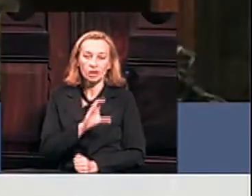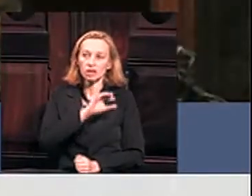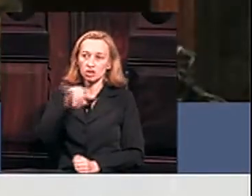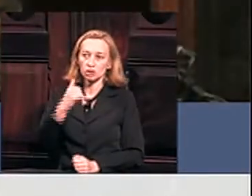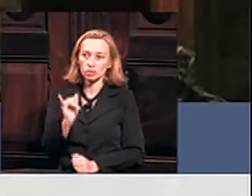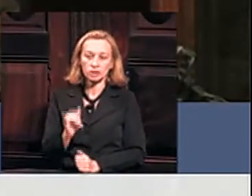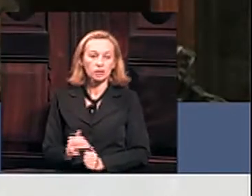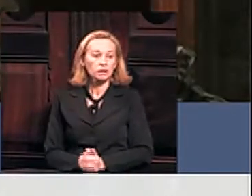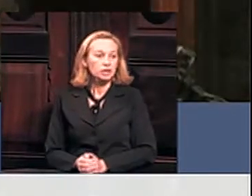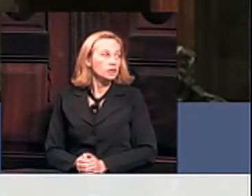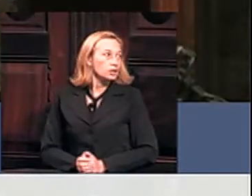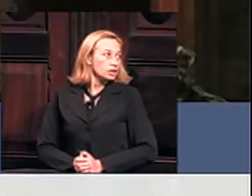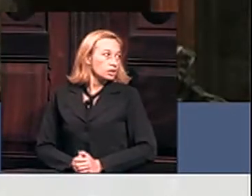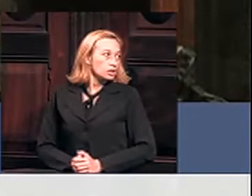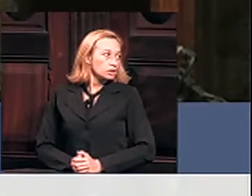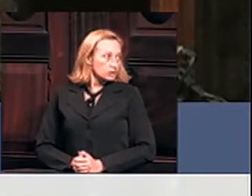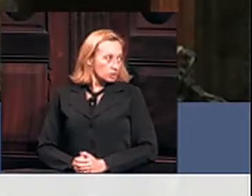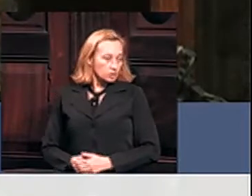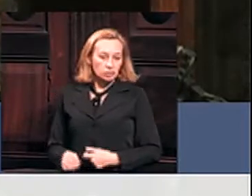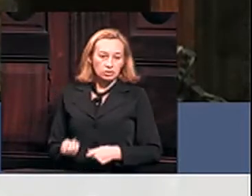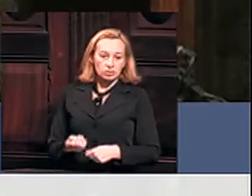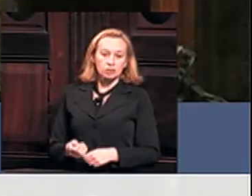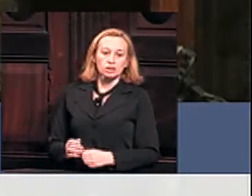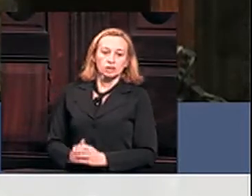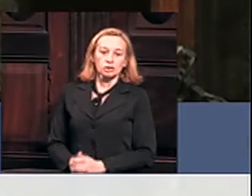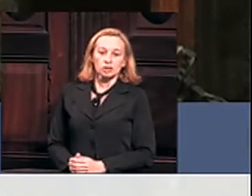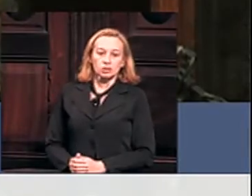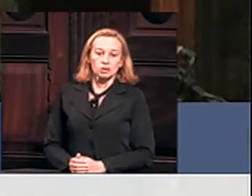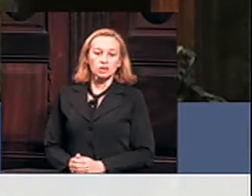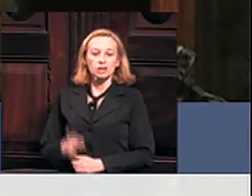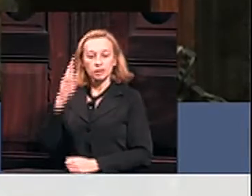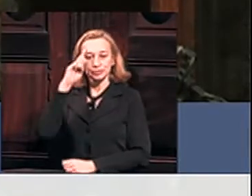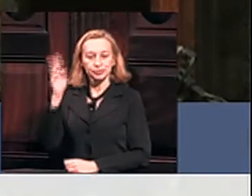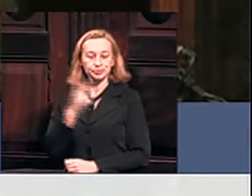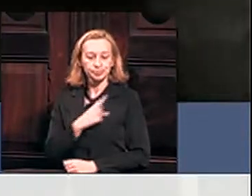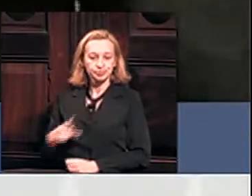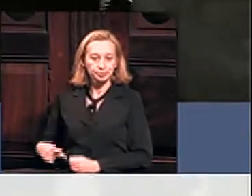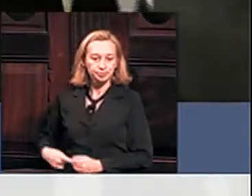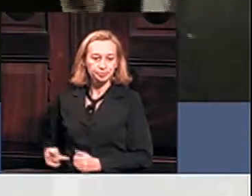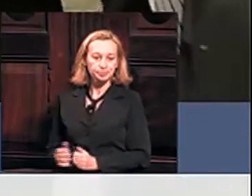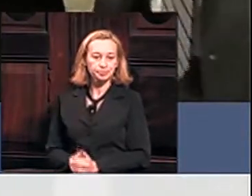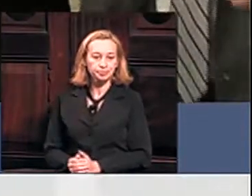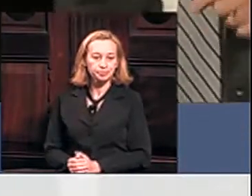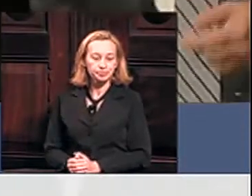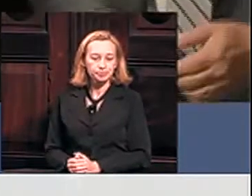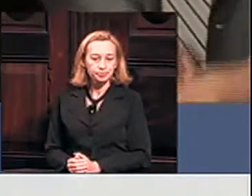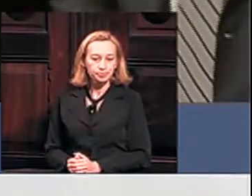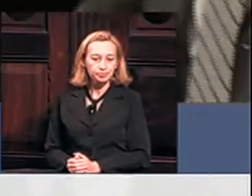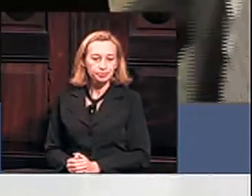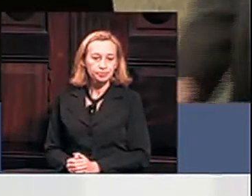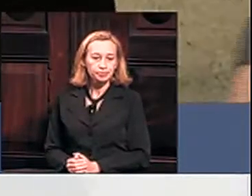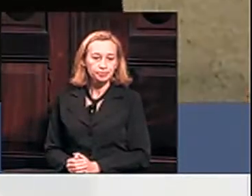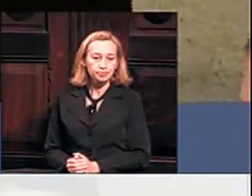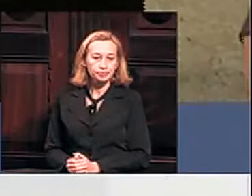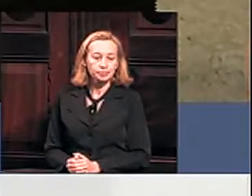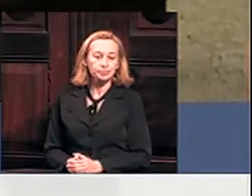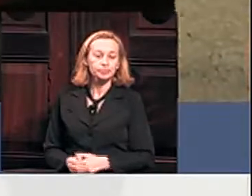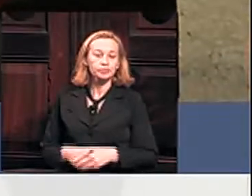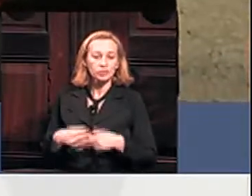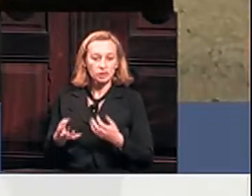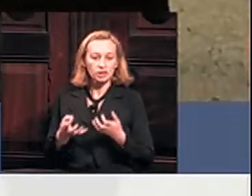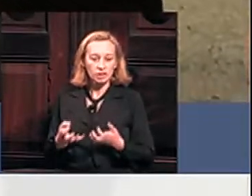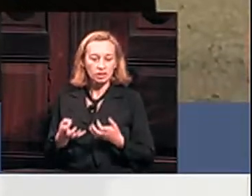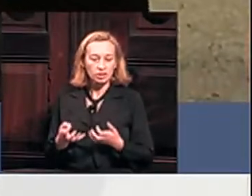Tributação, Controle da Arrecadação Estadual, deputado Luiz Paulo. Senhor presidente, eu queria